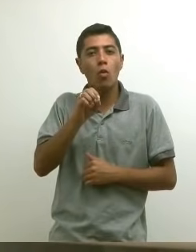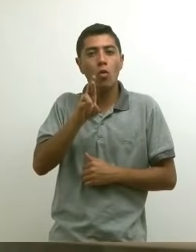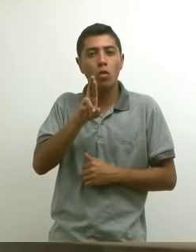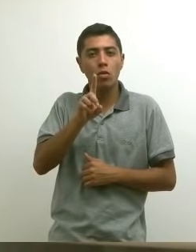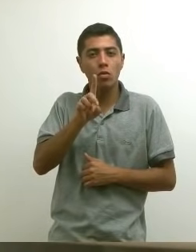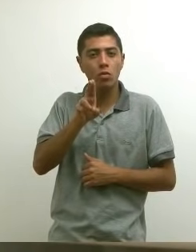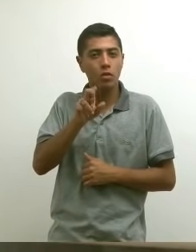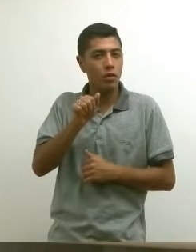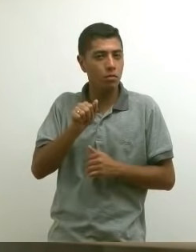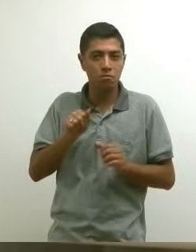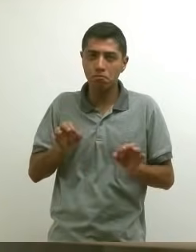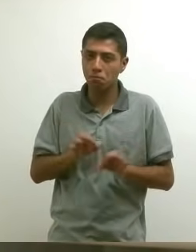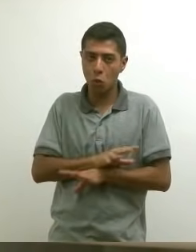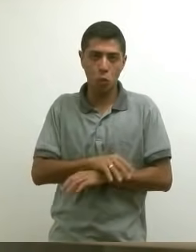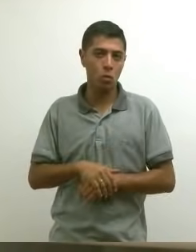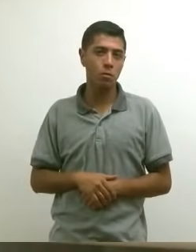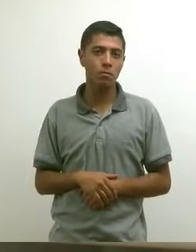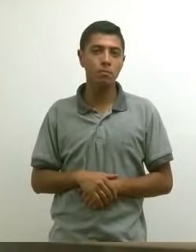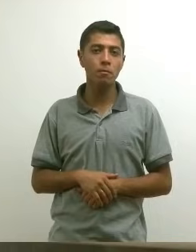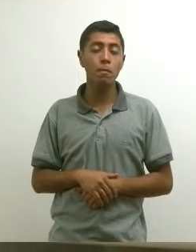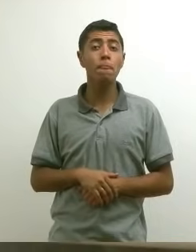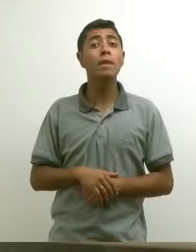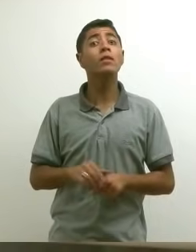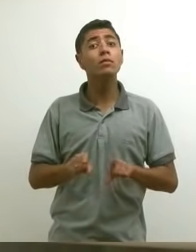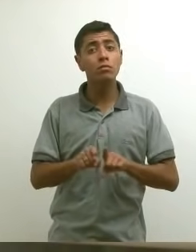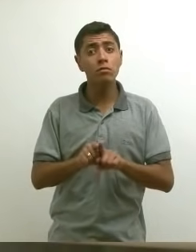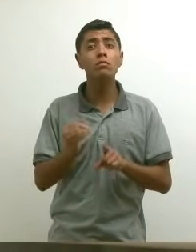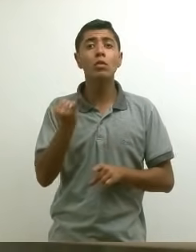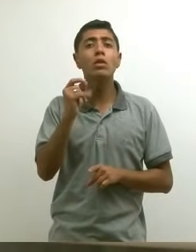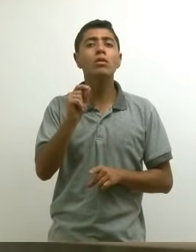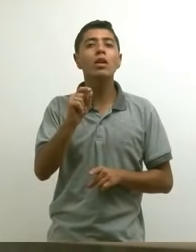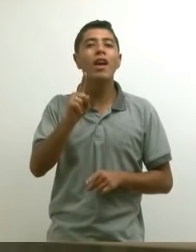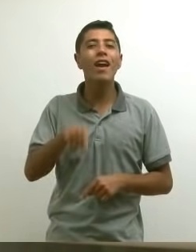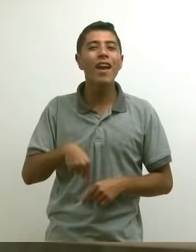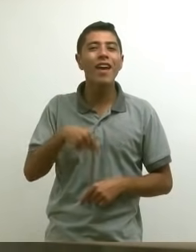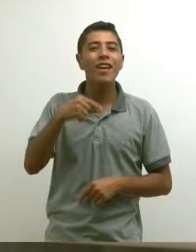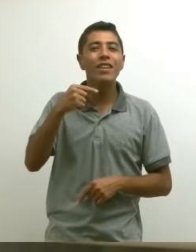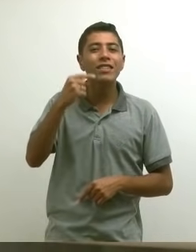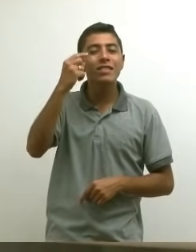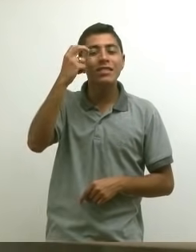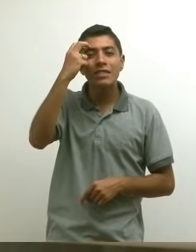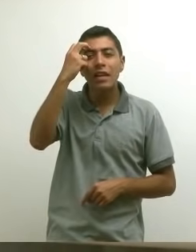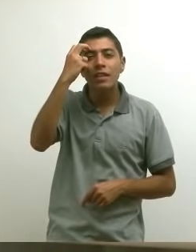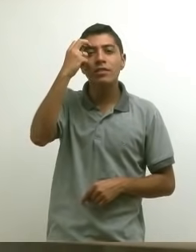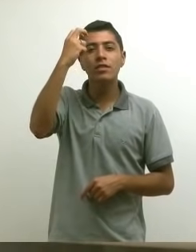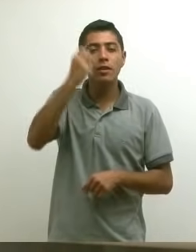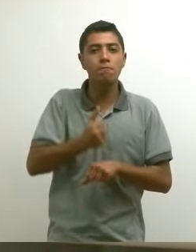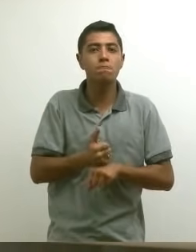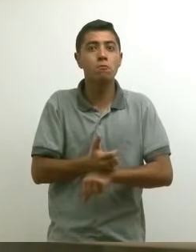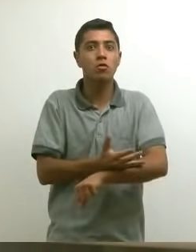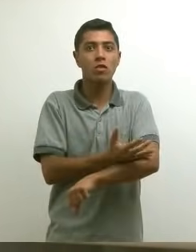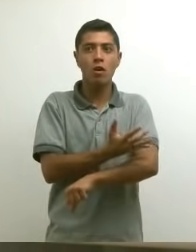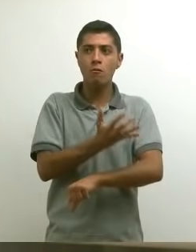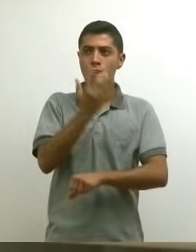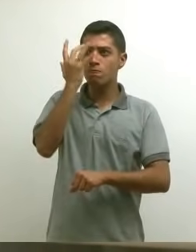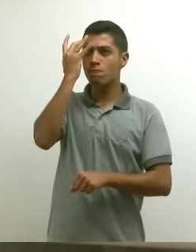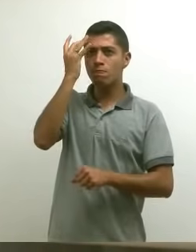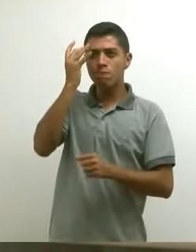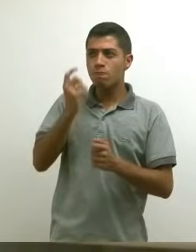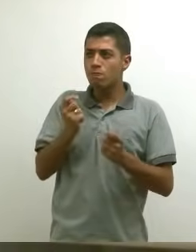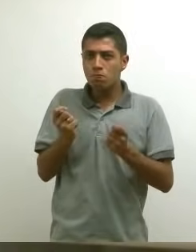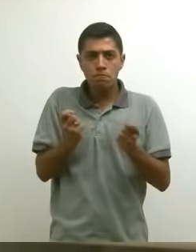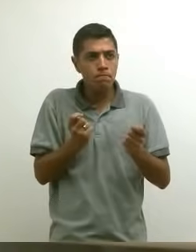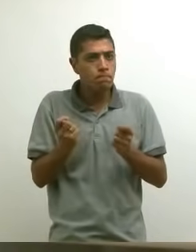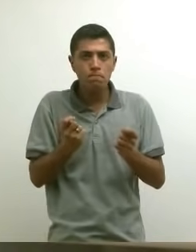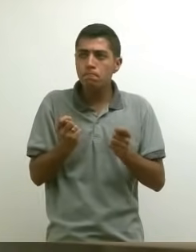coisa muito interessante que a inteligência emocional que eu gosto que eu não gosto que eu amo que eu odeio então aquela criança